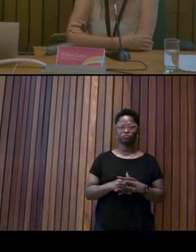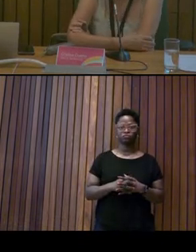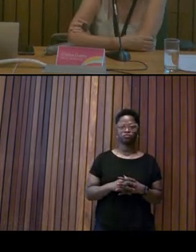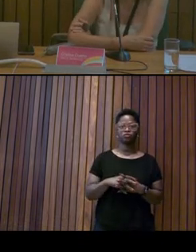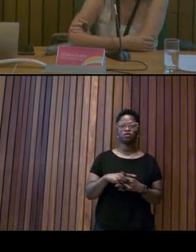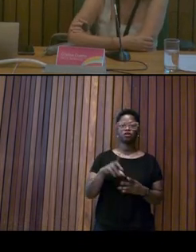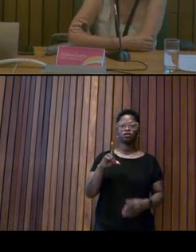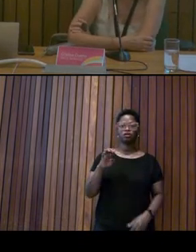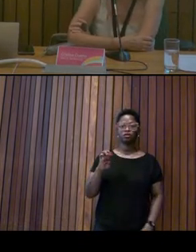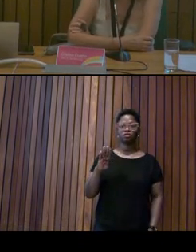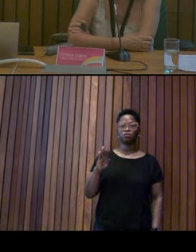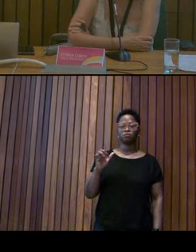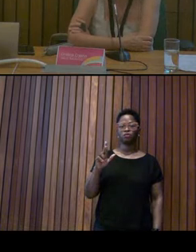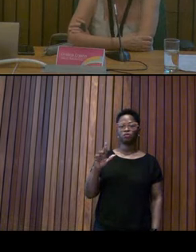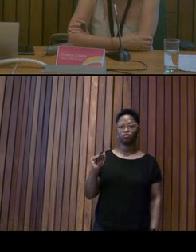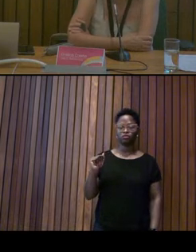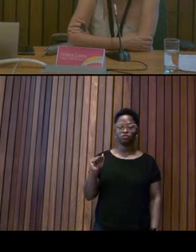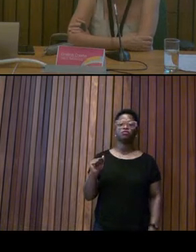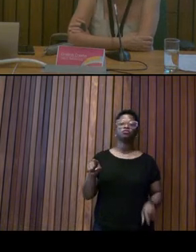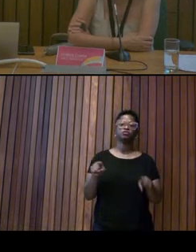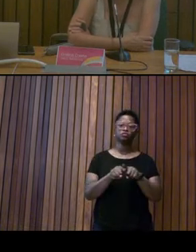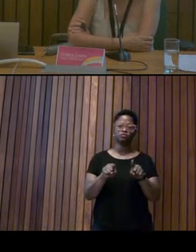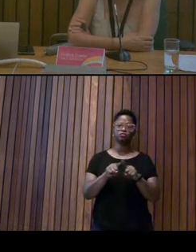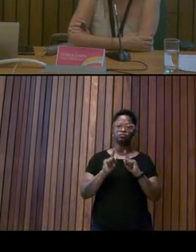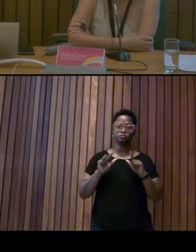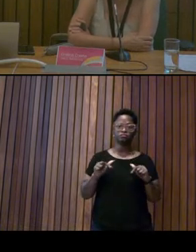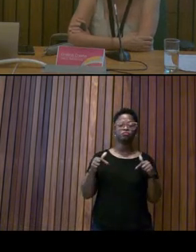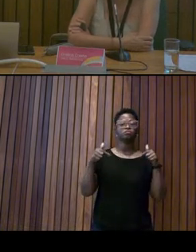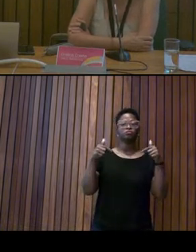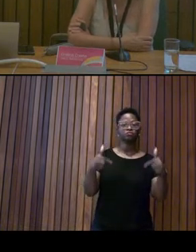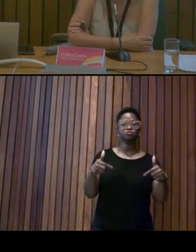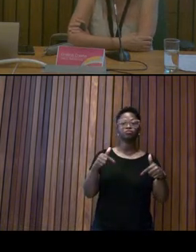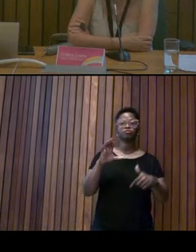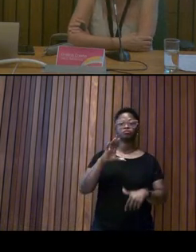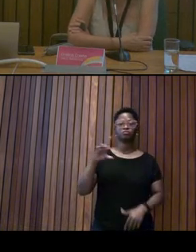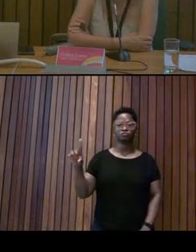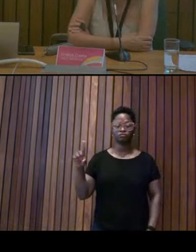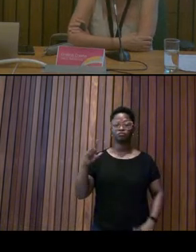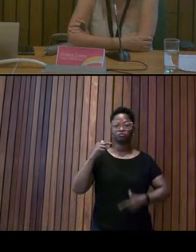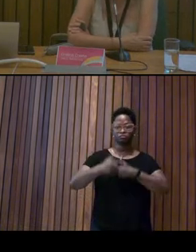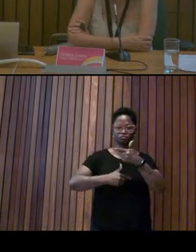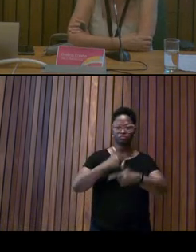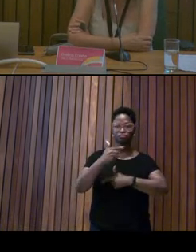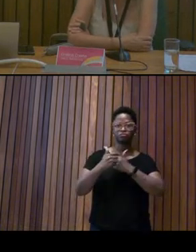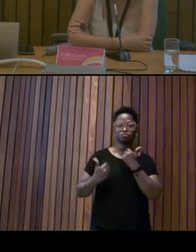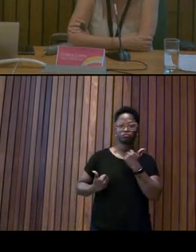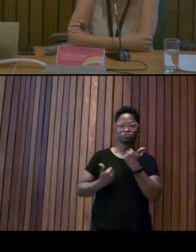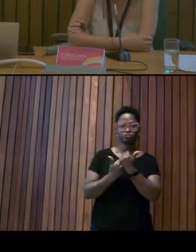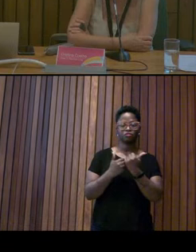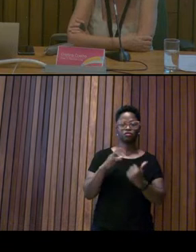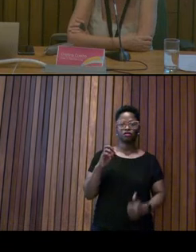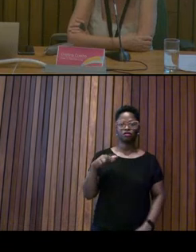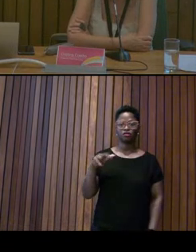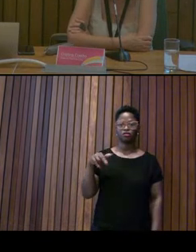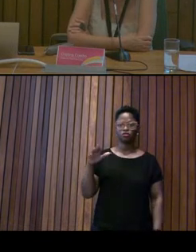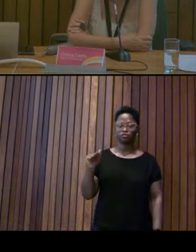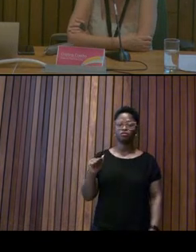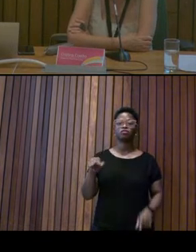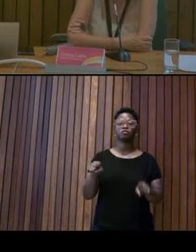Débora Lopes, novamente, né, também atuando na coordenação desse trabalho como colaboradora, Cristiana Grumbach